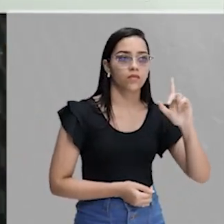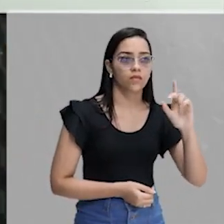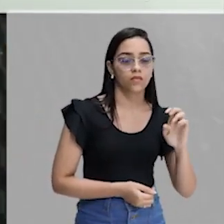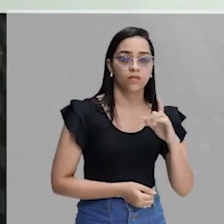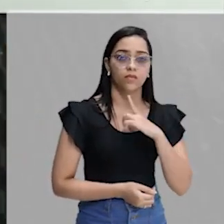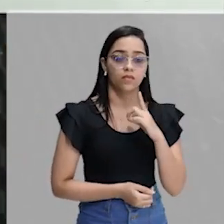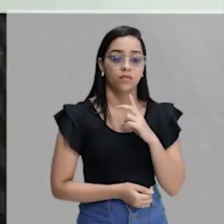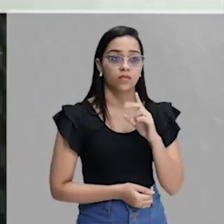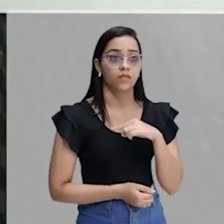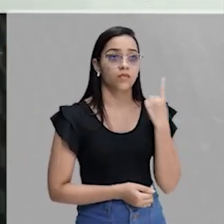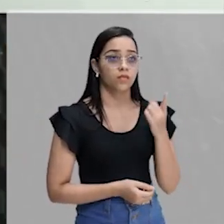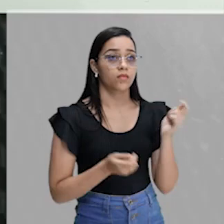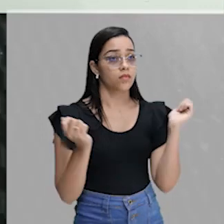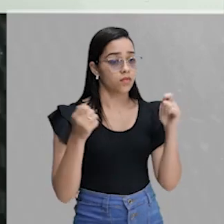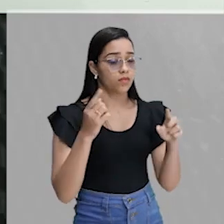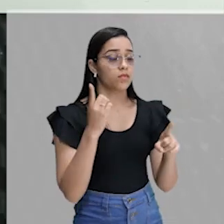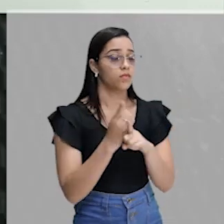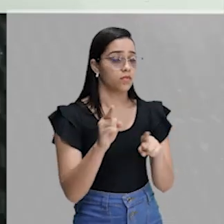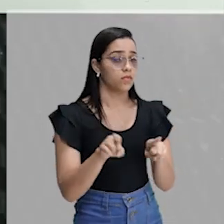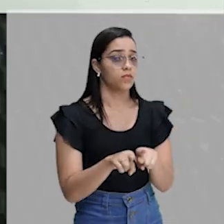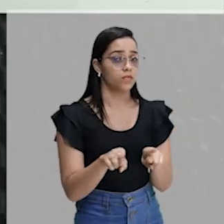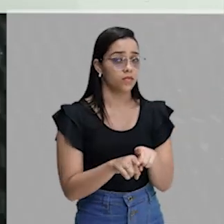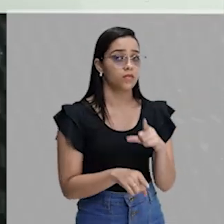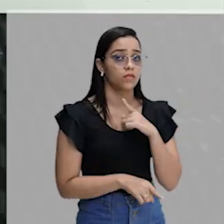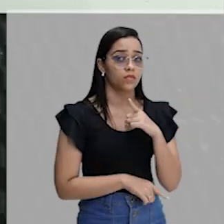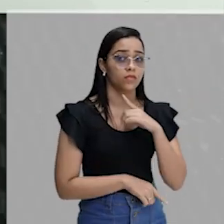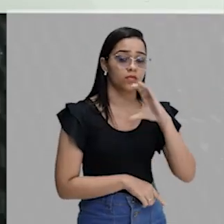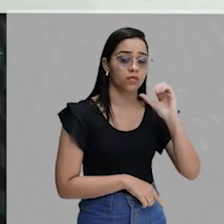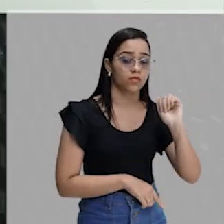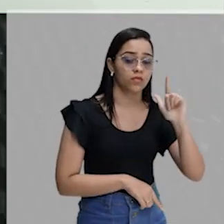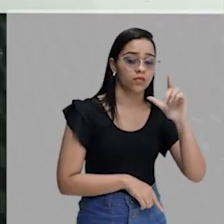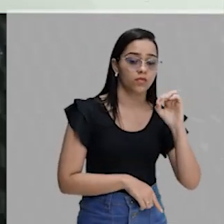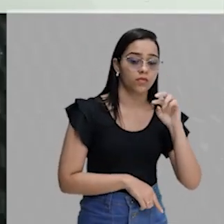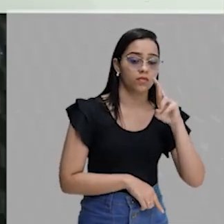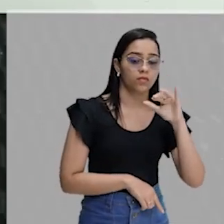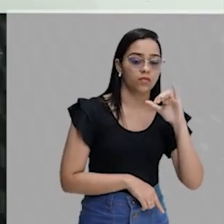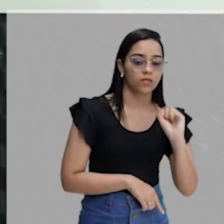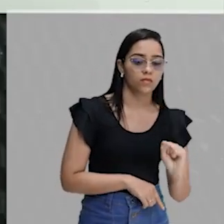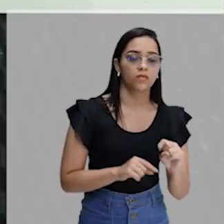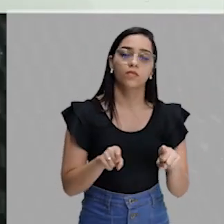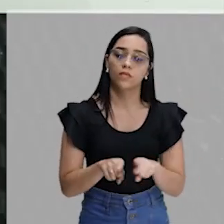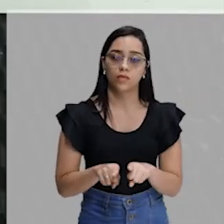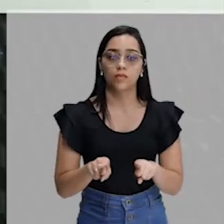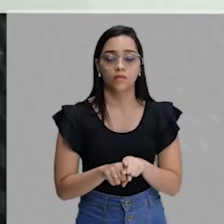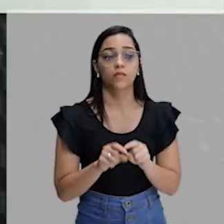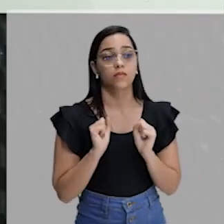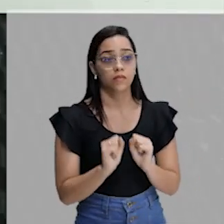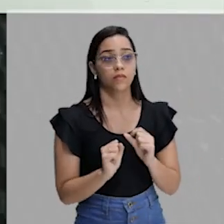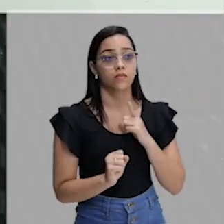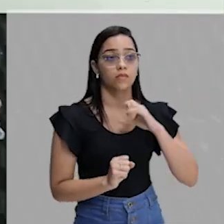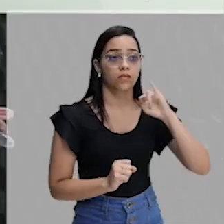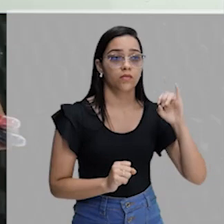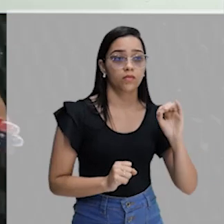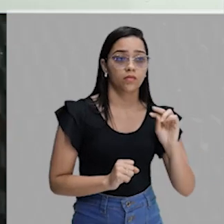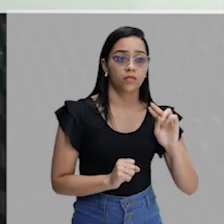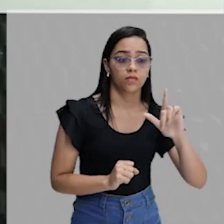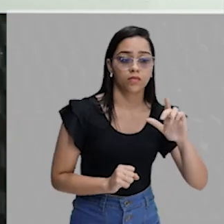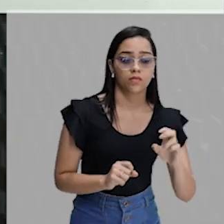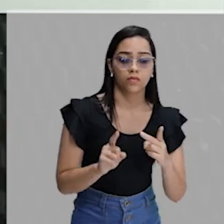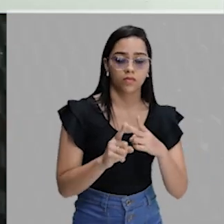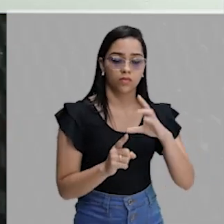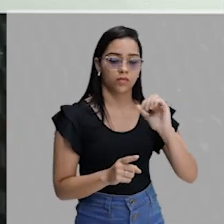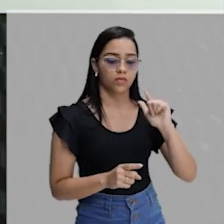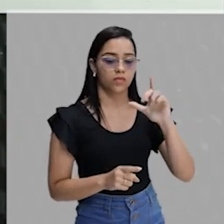A unidade que nós também podemos encontrar para energia seria calorias, tá certo? Nós temos o joule e a caloria, né?